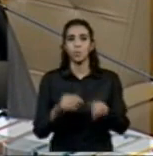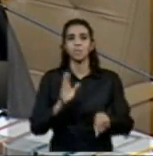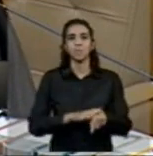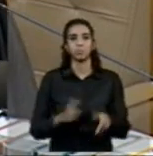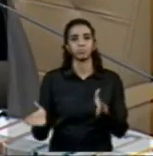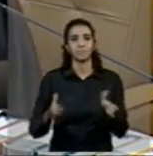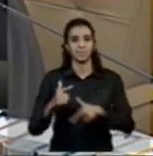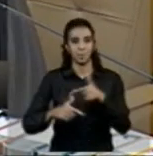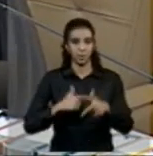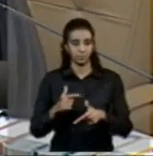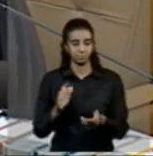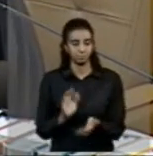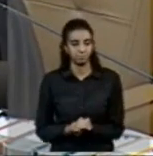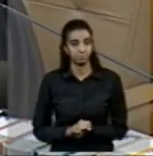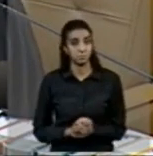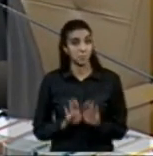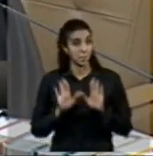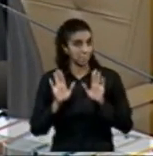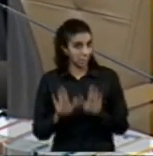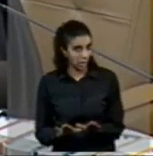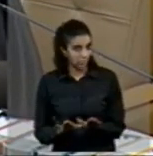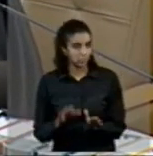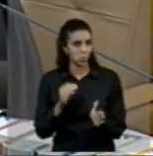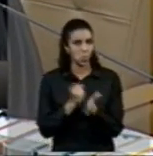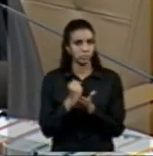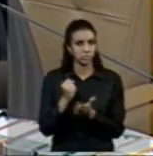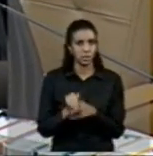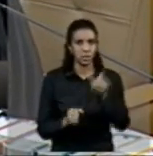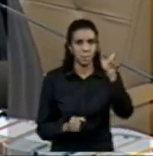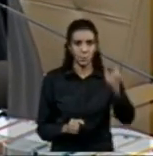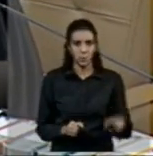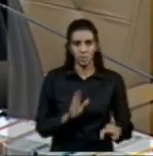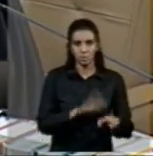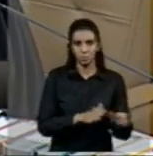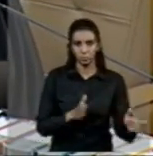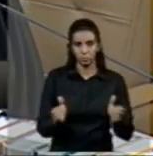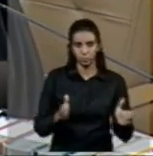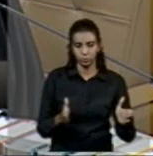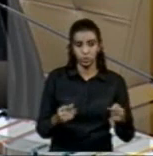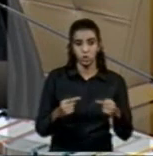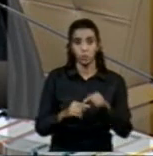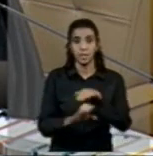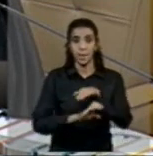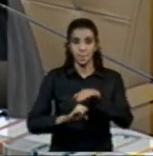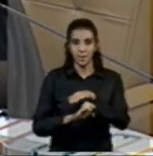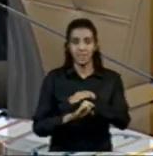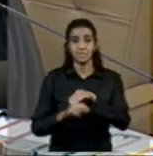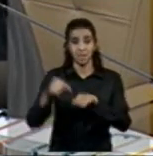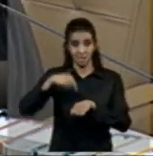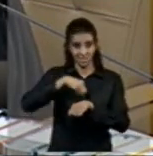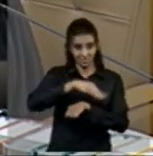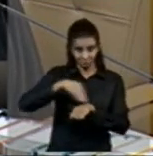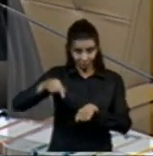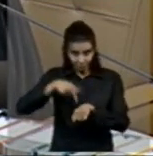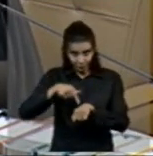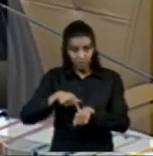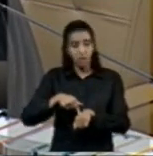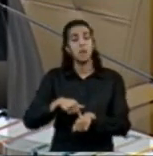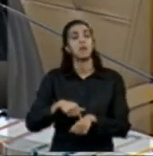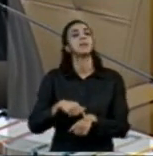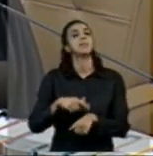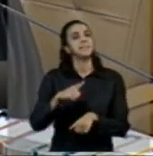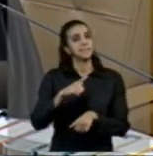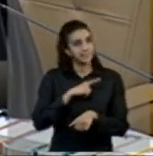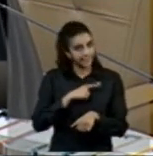temporário. No entanto, a contratação de mão de obra temporária por meio de empresa interposta teve suas